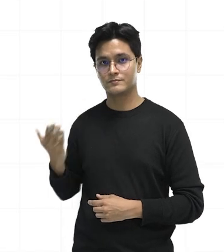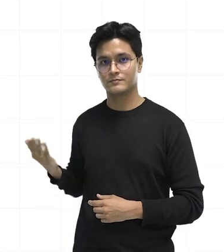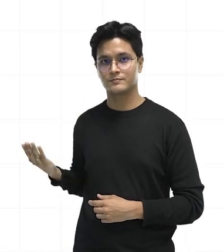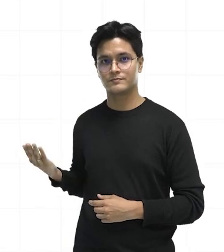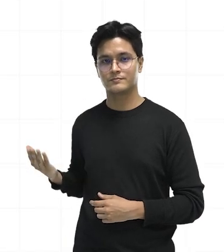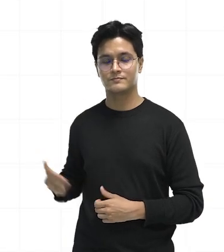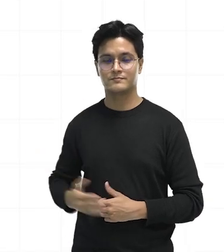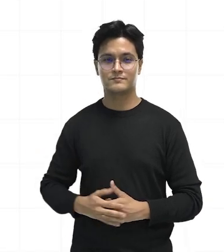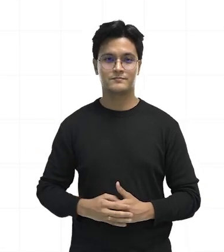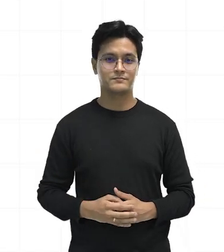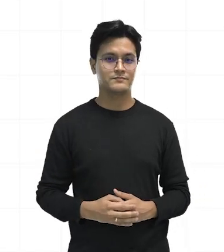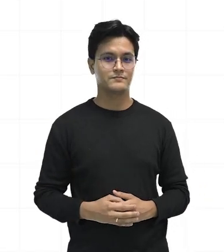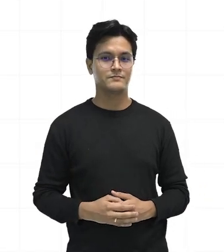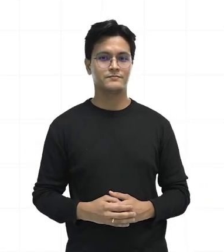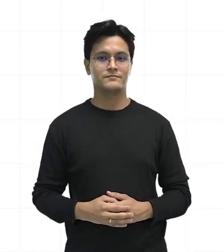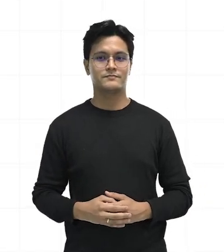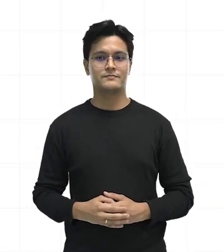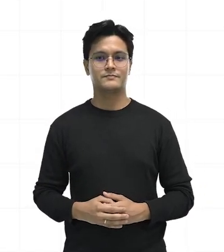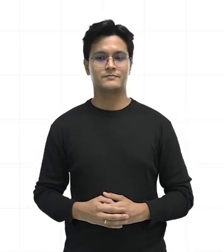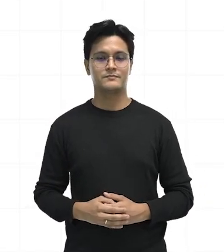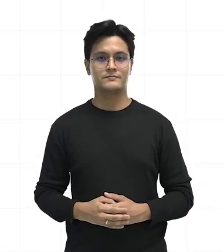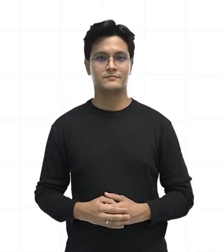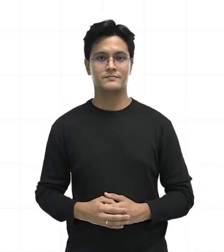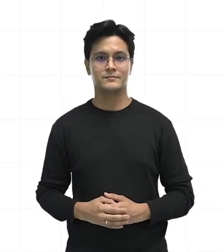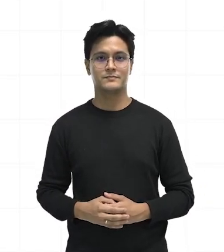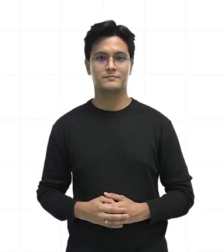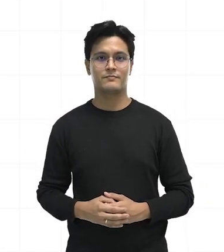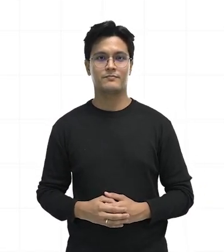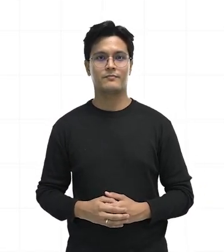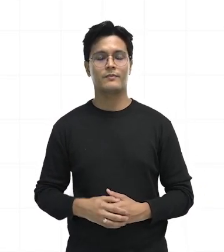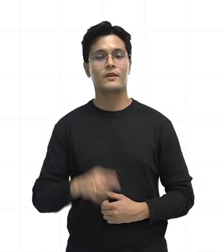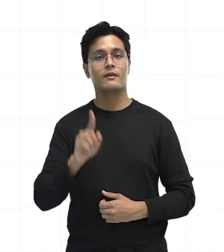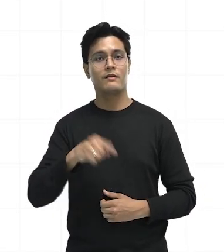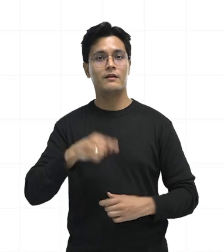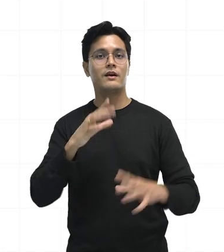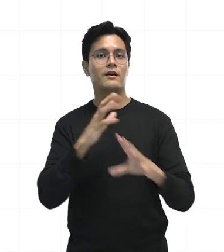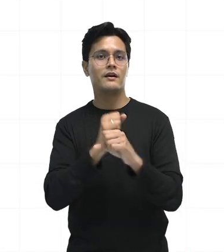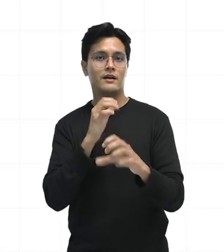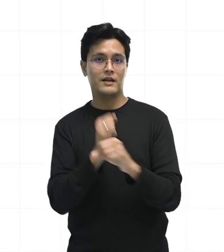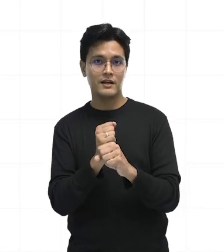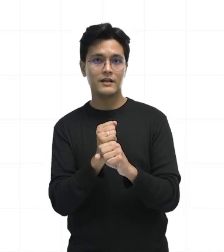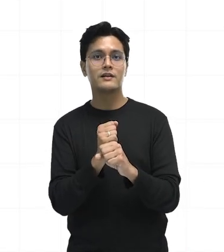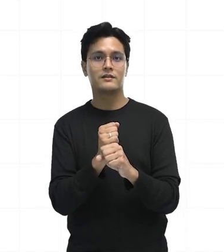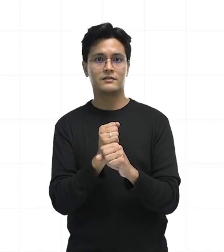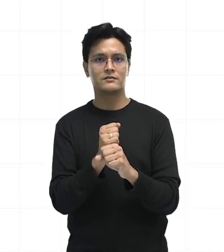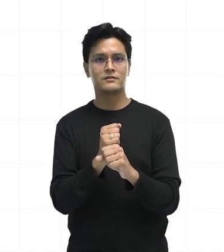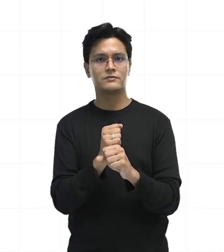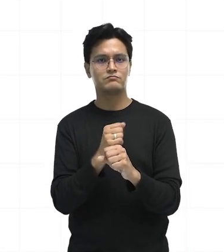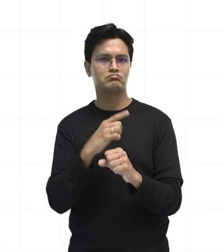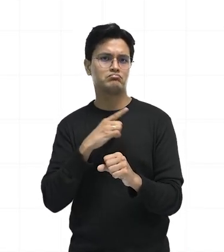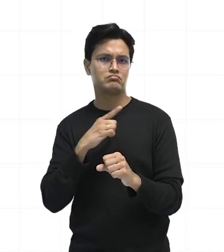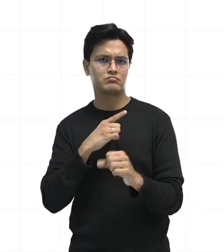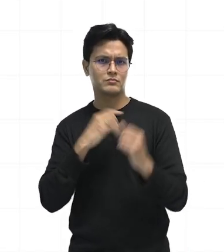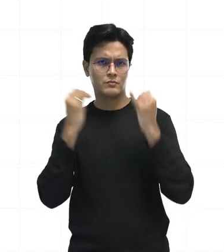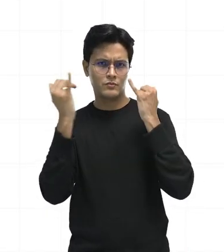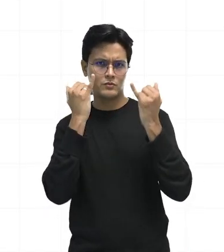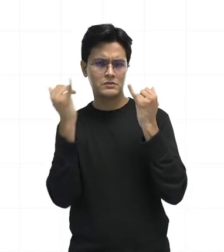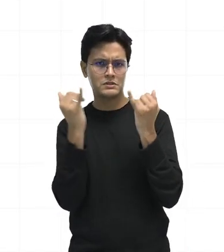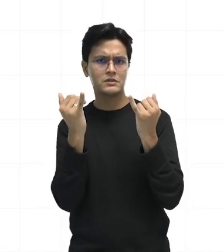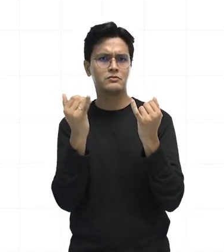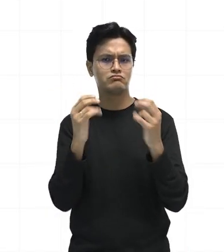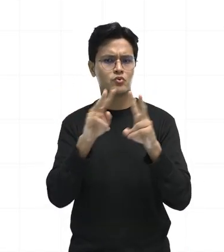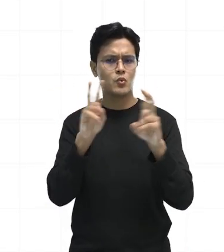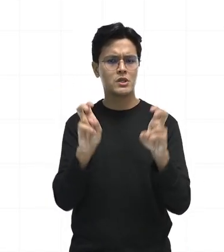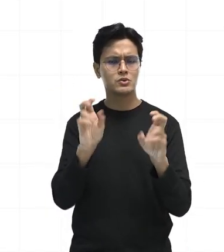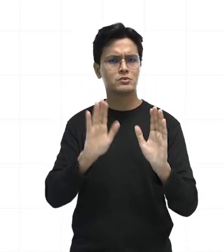Então, veja que é um problema que em momento nenhum foi dito qual é o